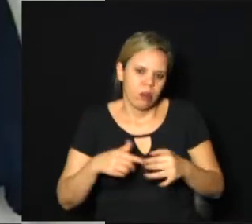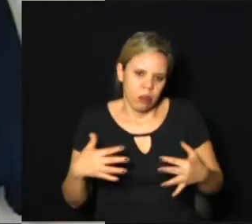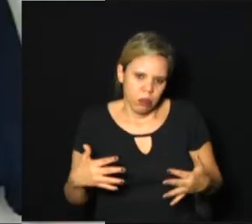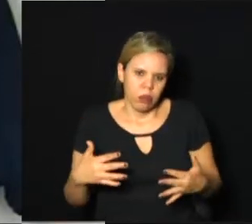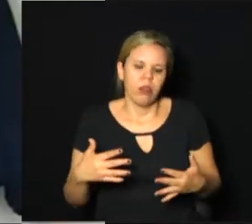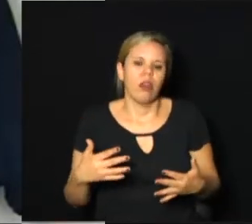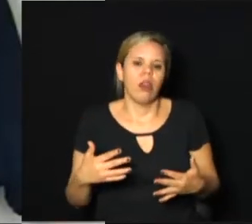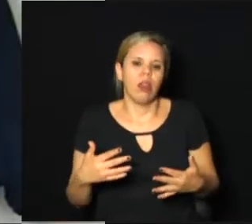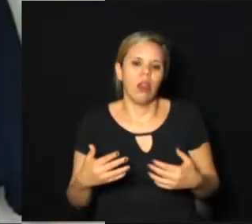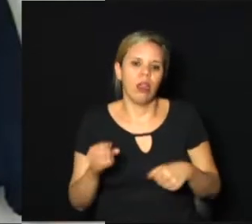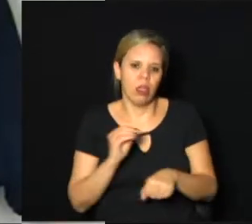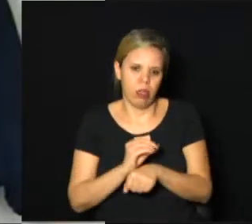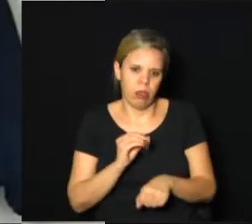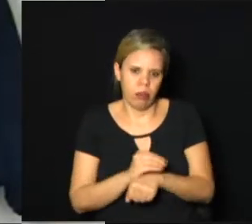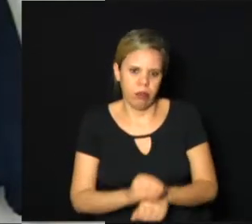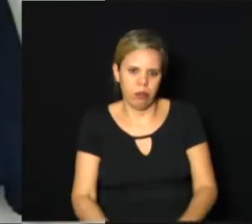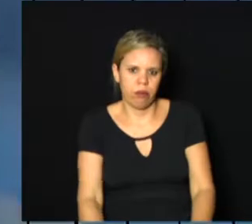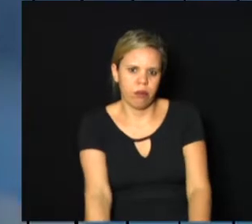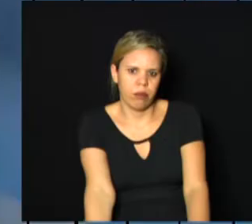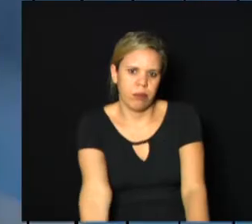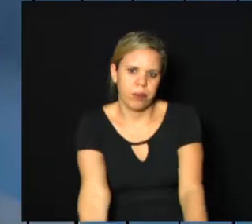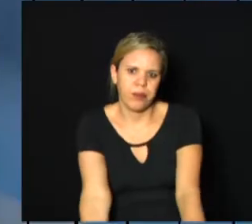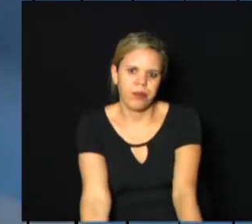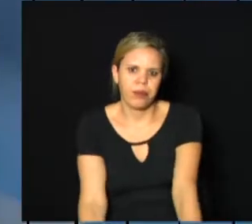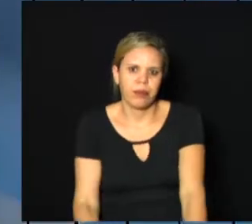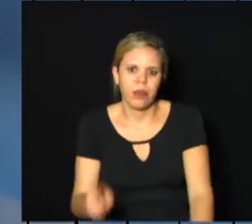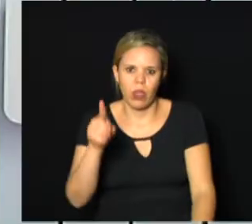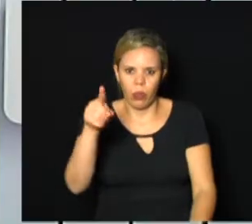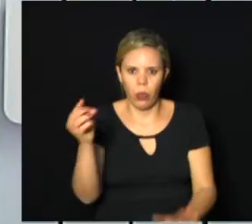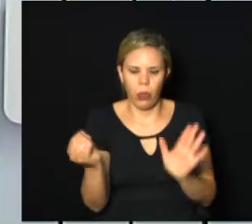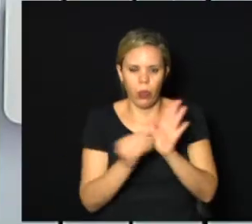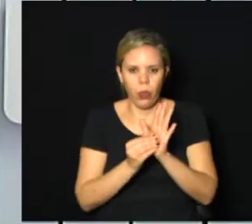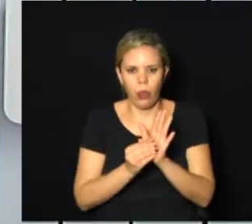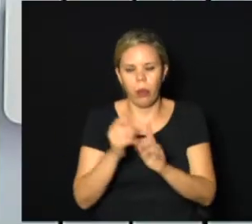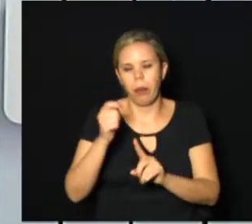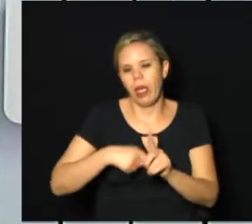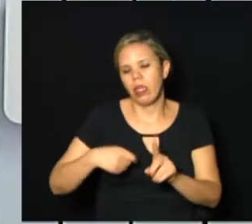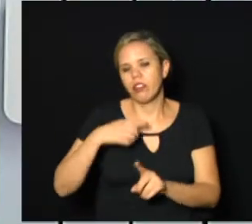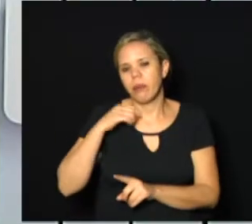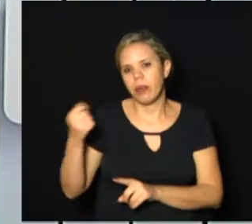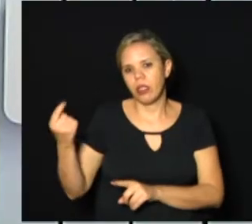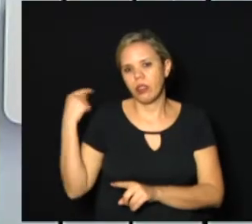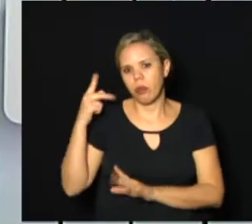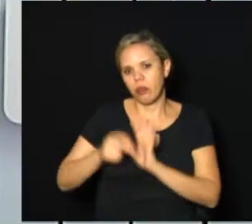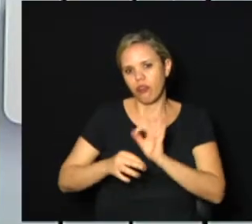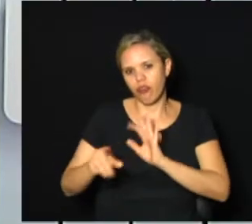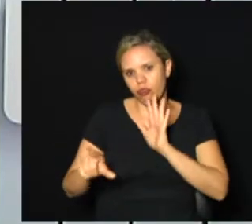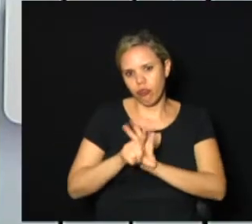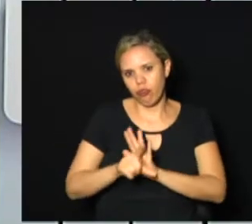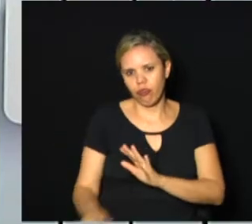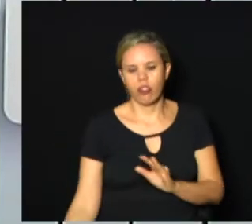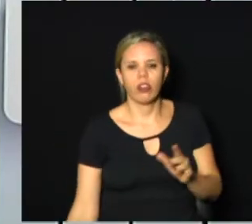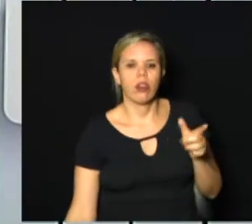esses equipamentos no tempo adequado. O senhor protocolou no mês de abril um projeto de lei que concede